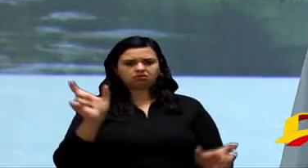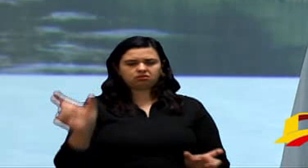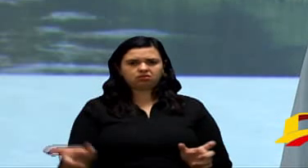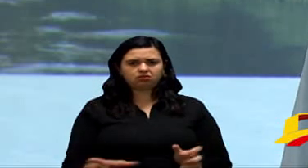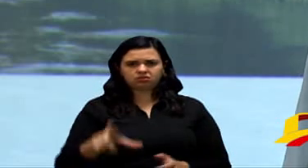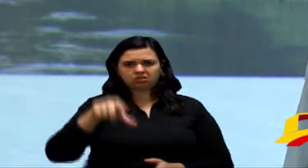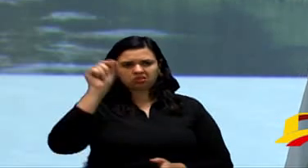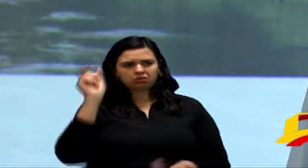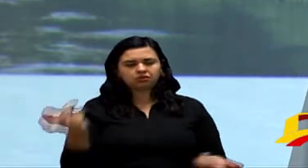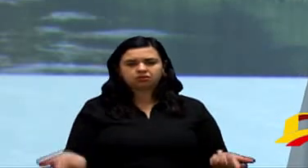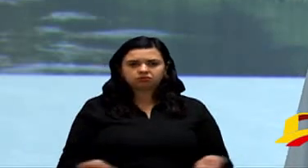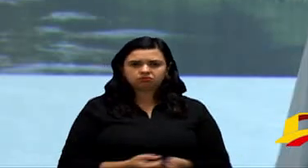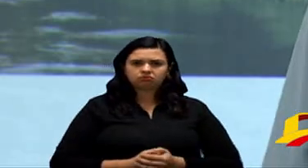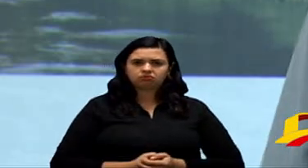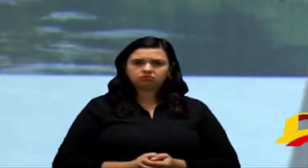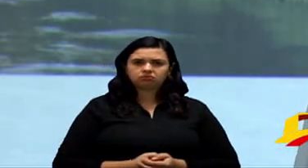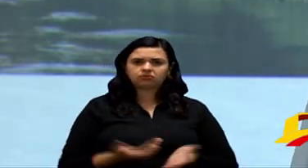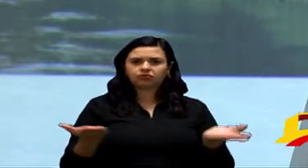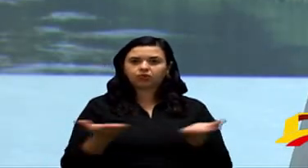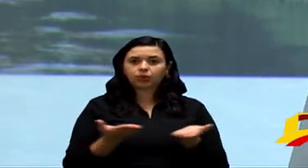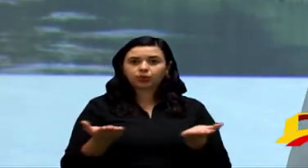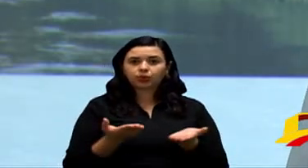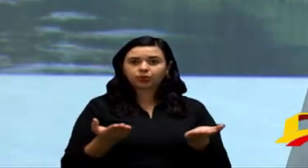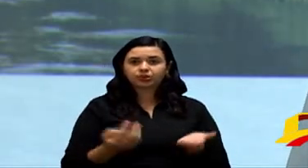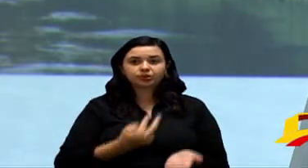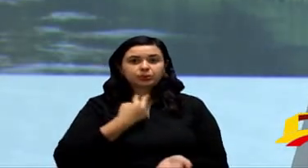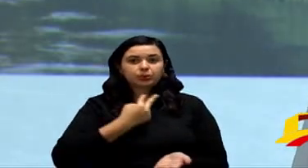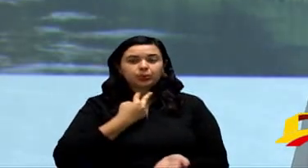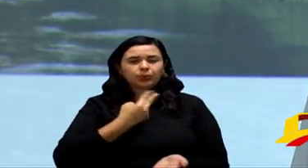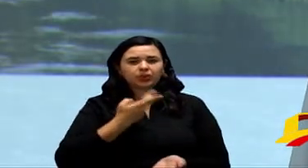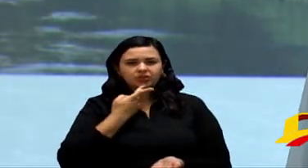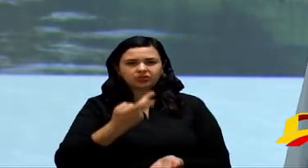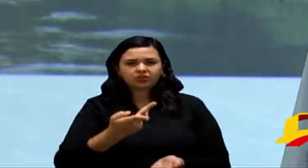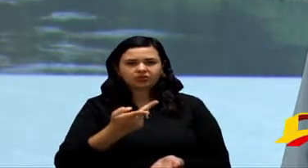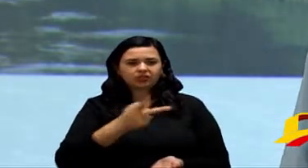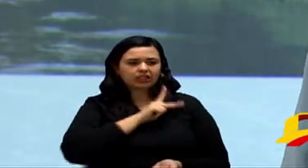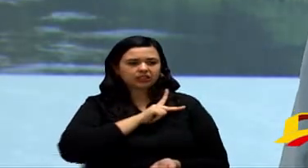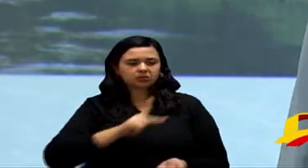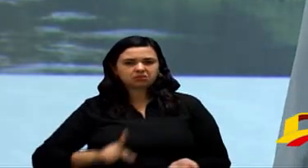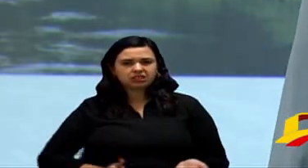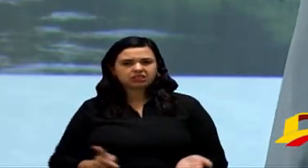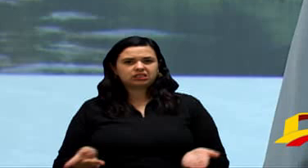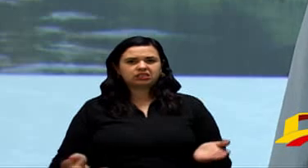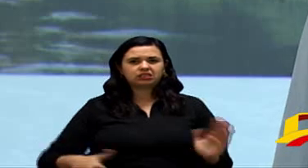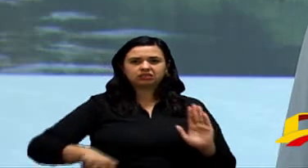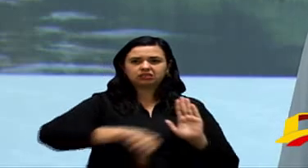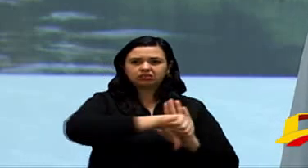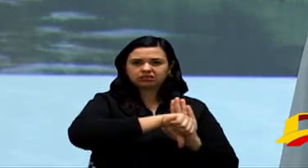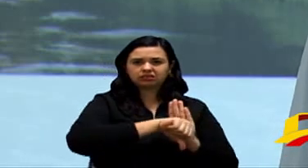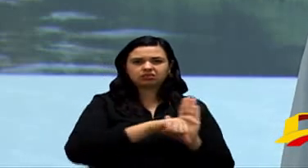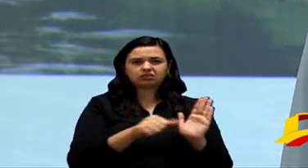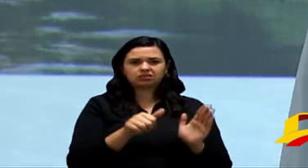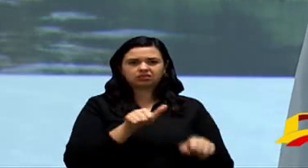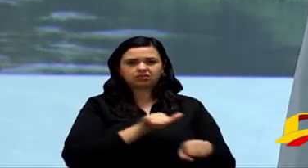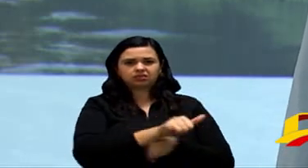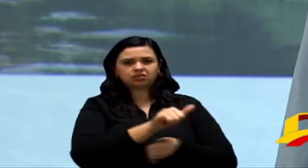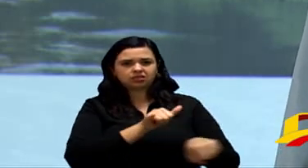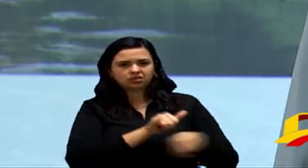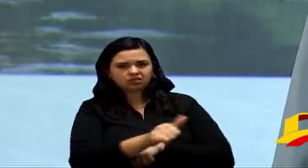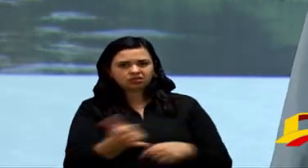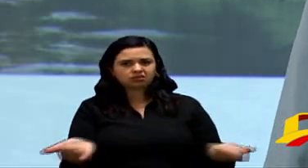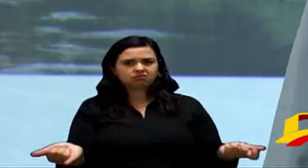hoje não se pode falar contra o presidente golpista porque está sujeito a processo